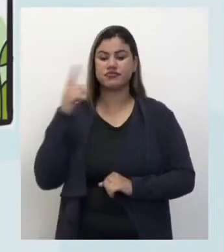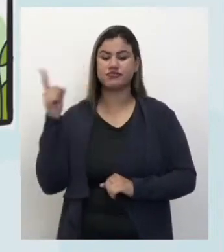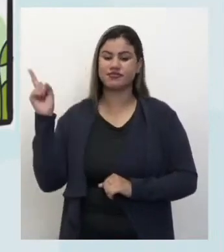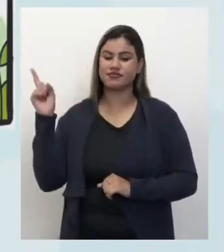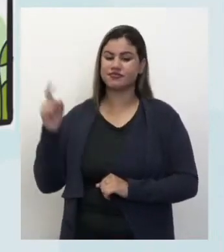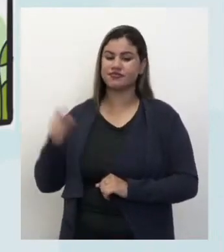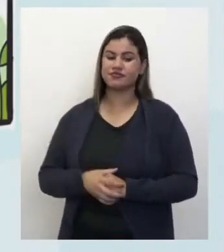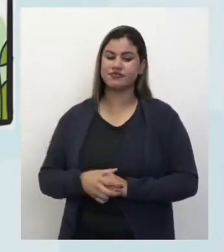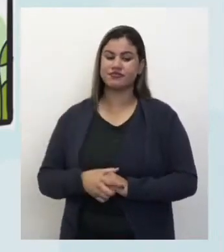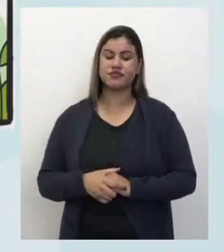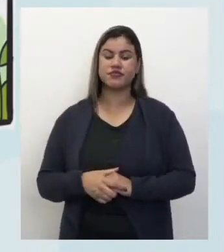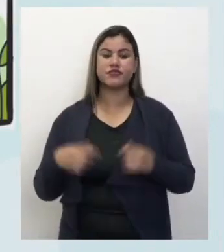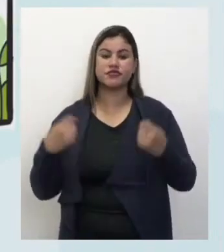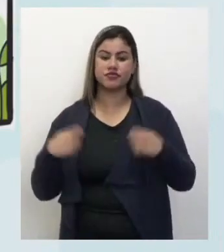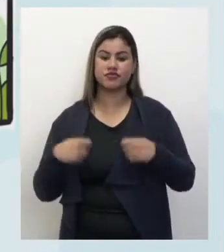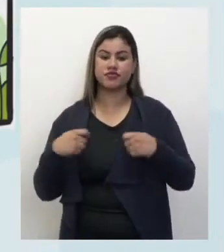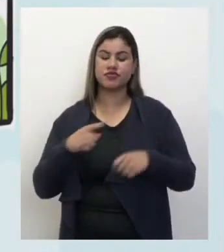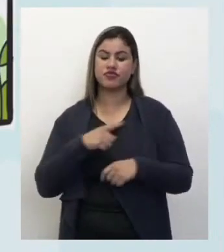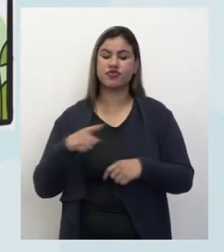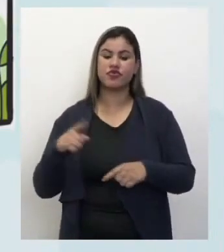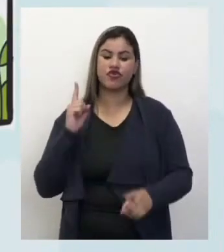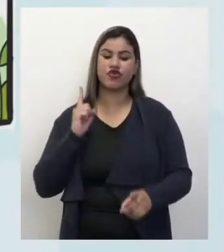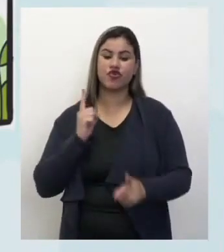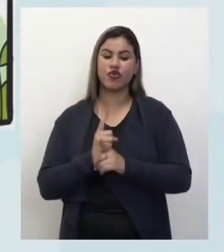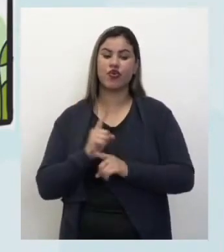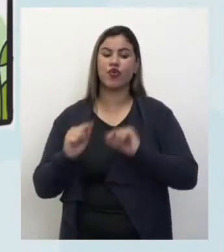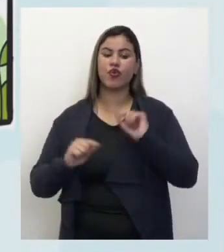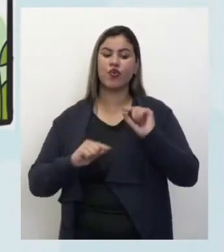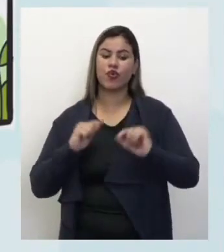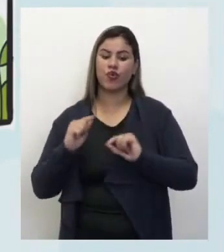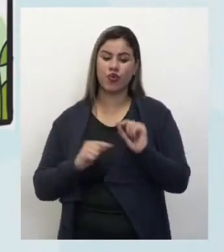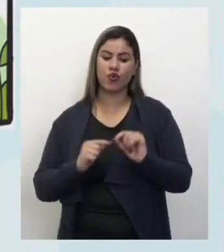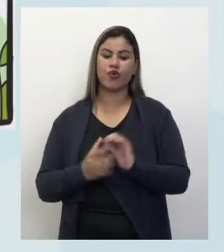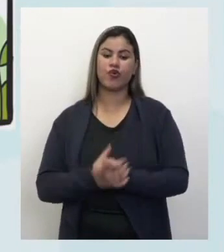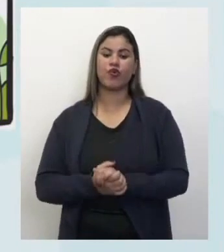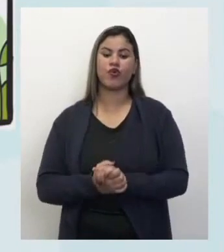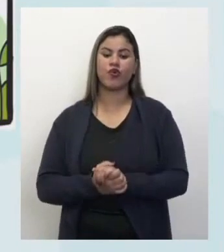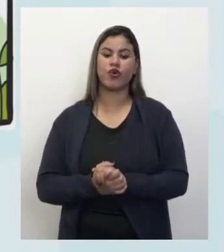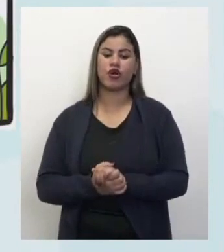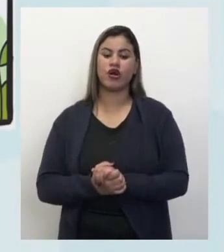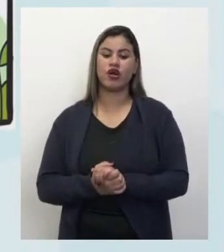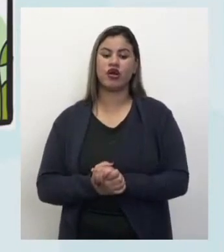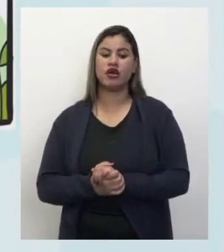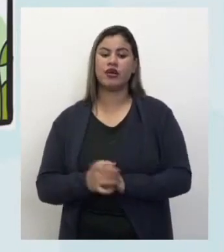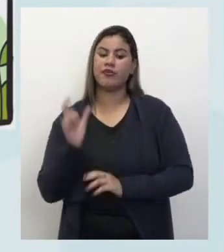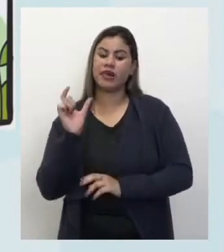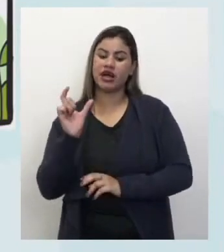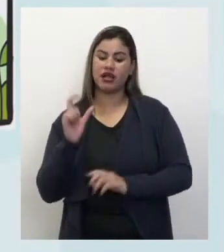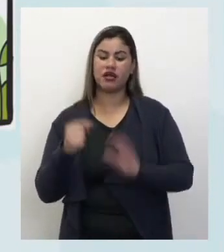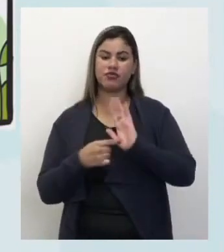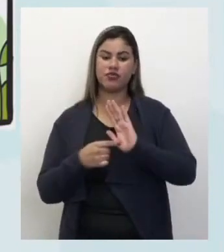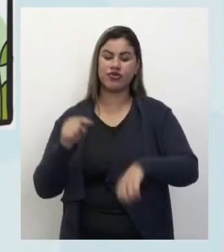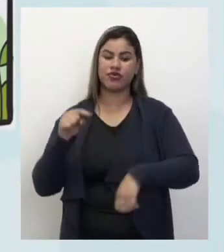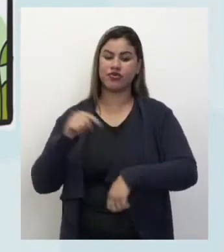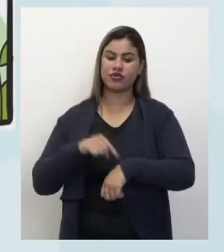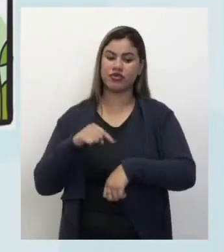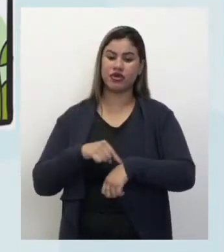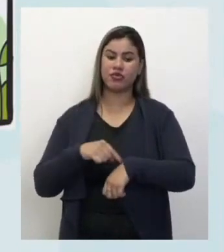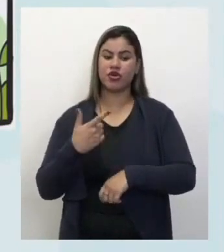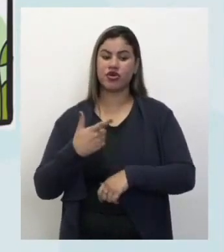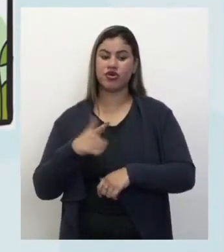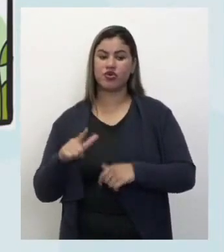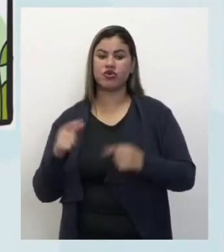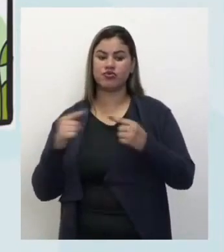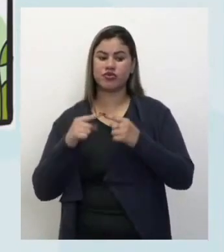Eu preciso então que vocês identifiquem nessa tirinha, nesse texto a seguir, se tem uma palavra que indica tempo e uma palavra que